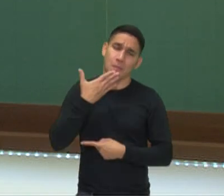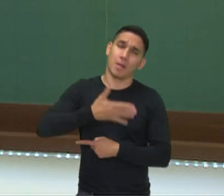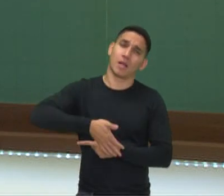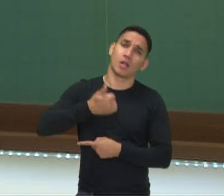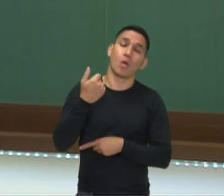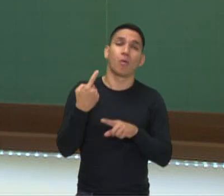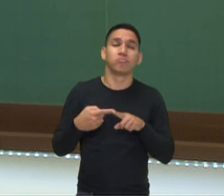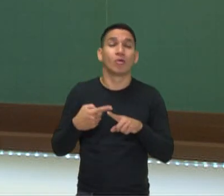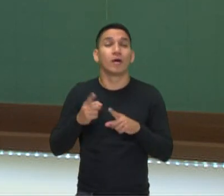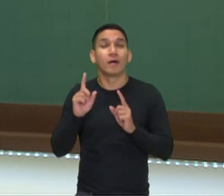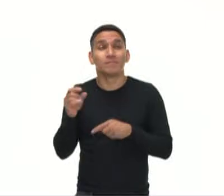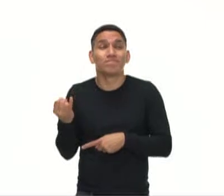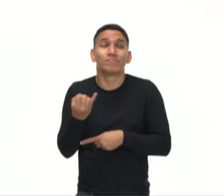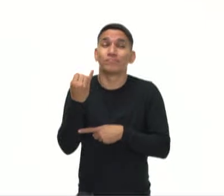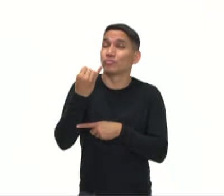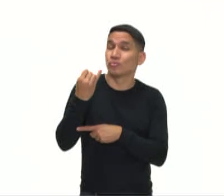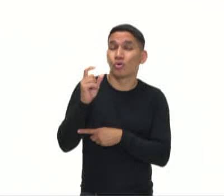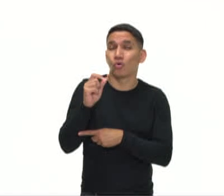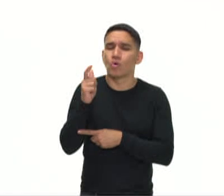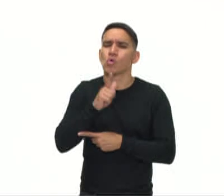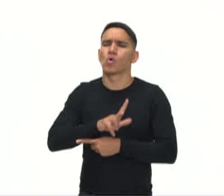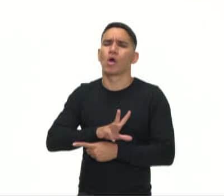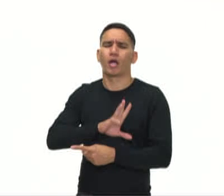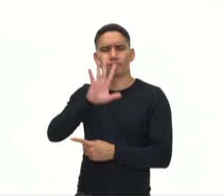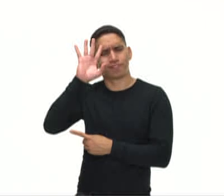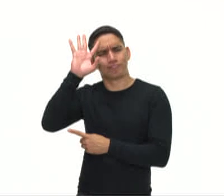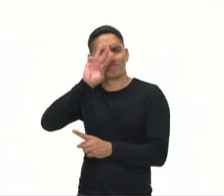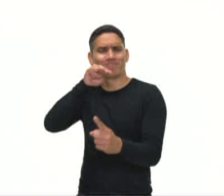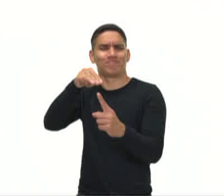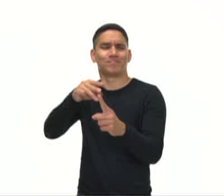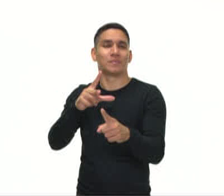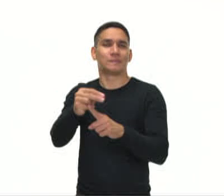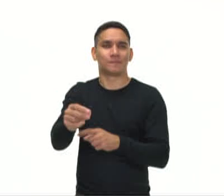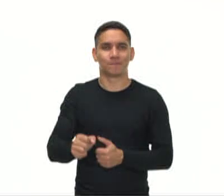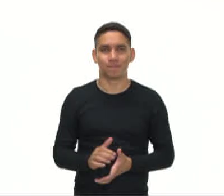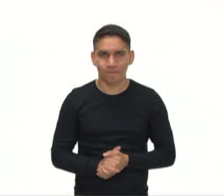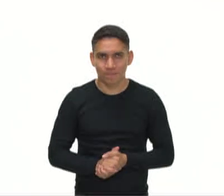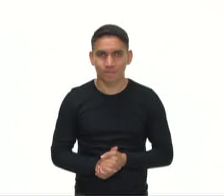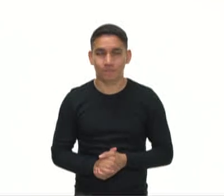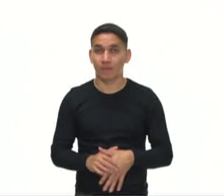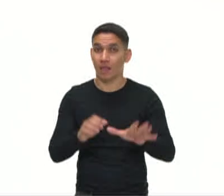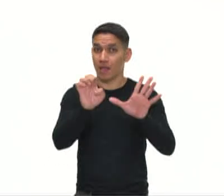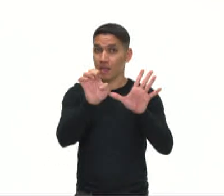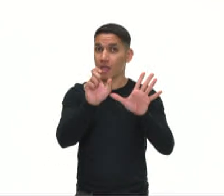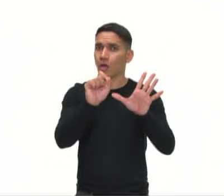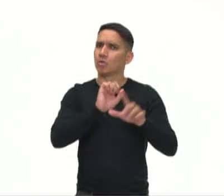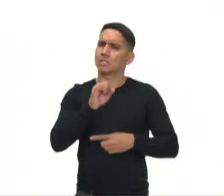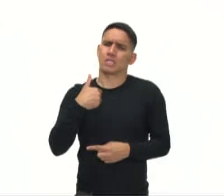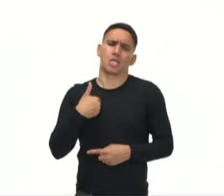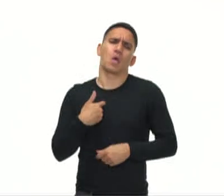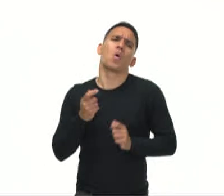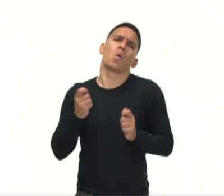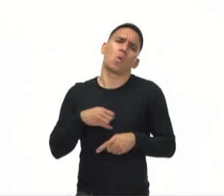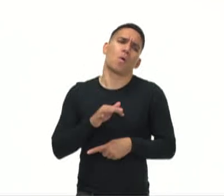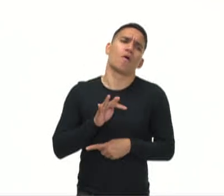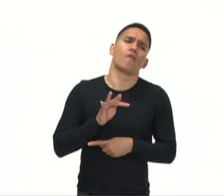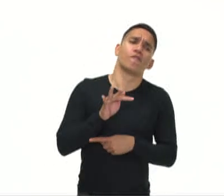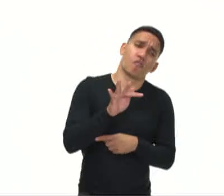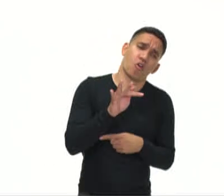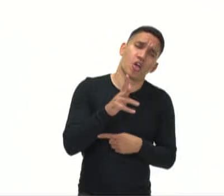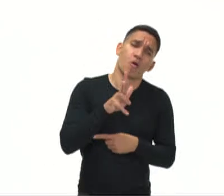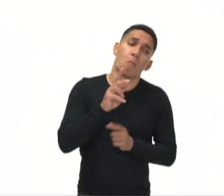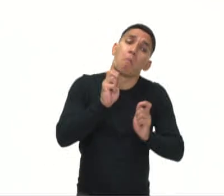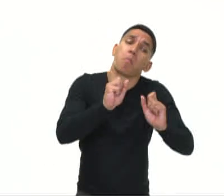pois são importantes para atingir os meus sonhos? E. Se eu fosse, eu poderia completar a